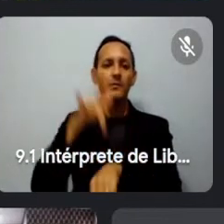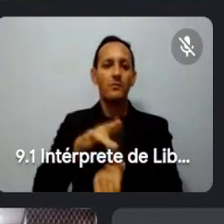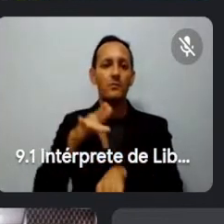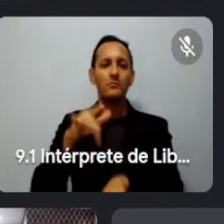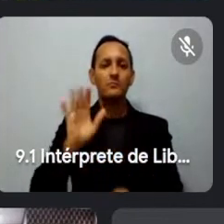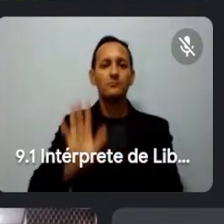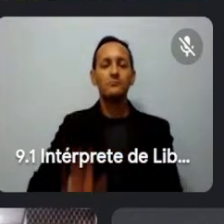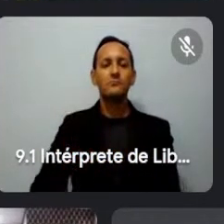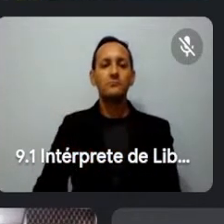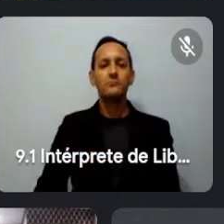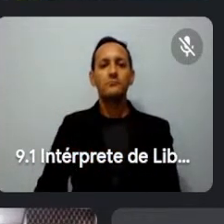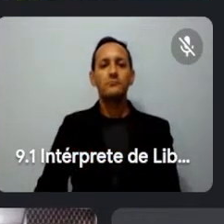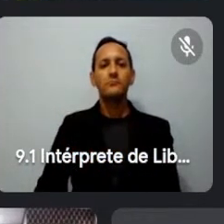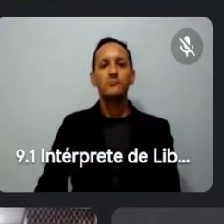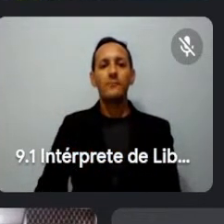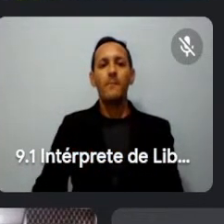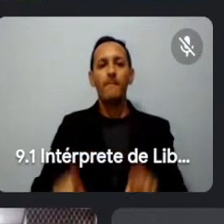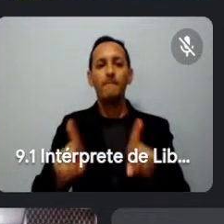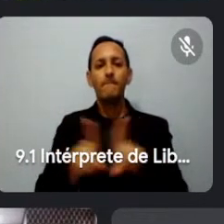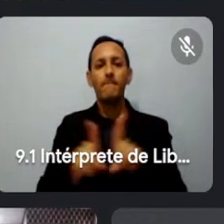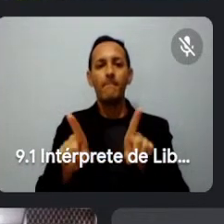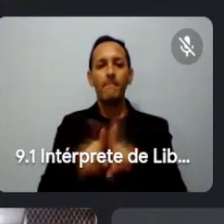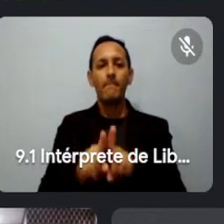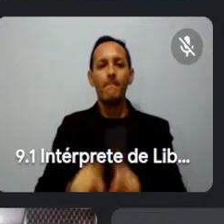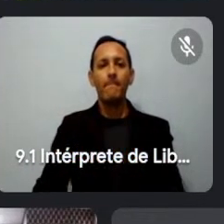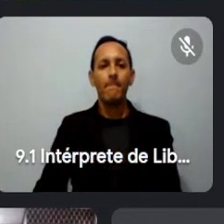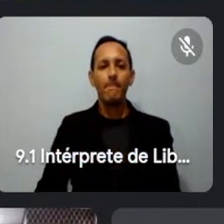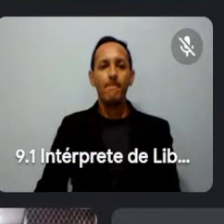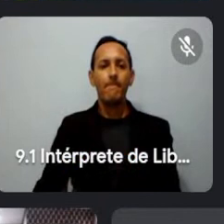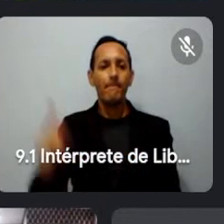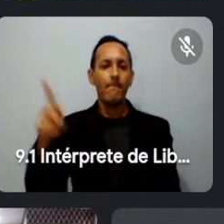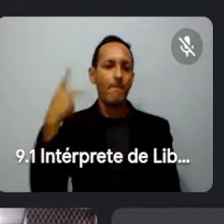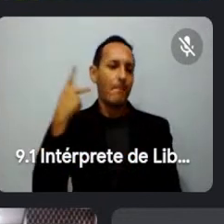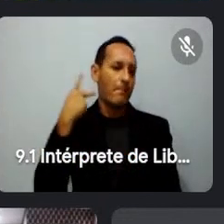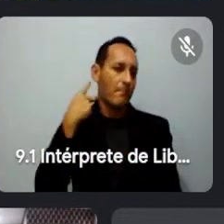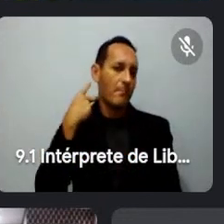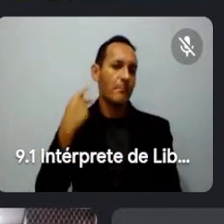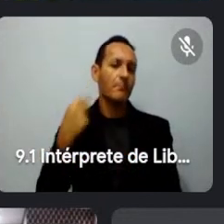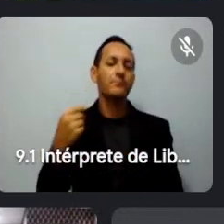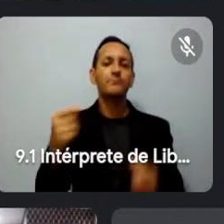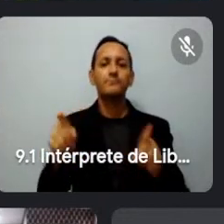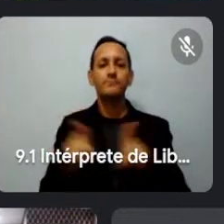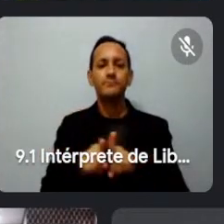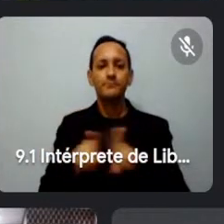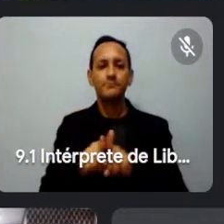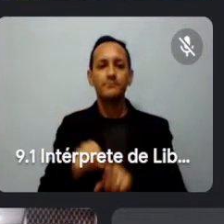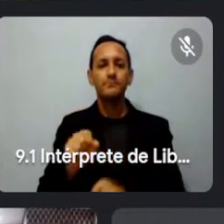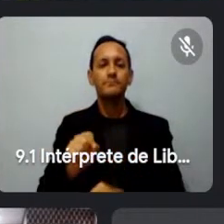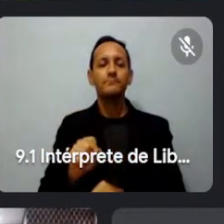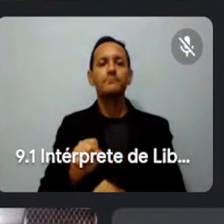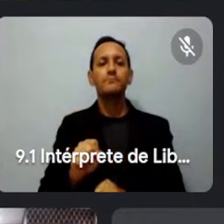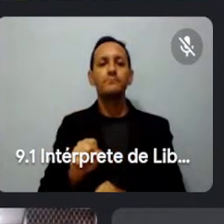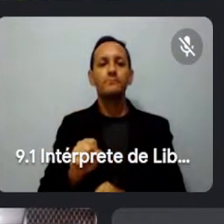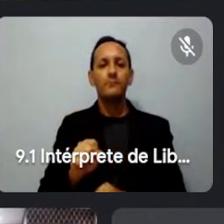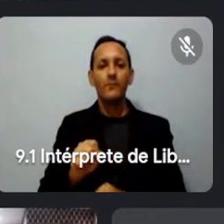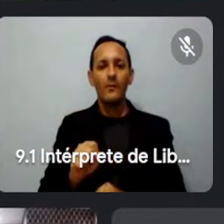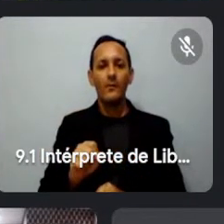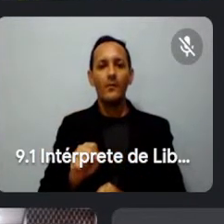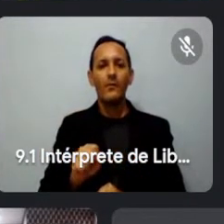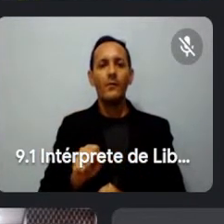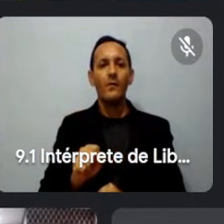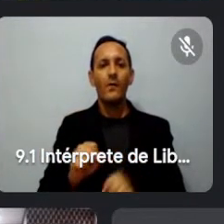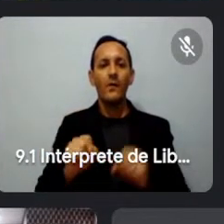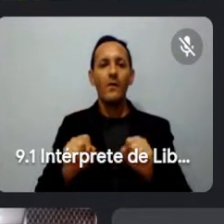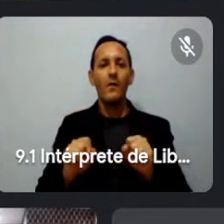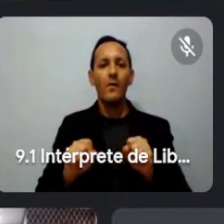além do que em relação como o douto procurador colocou a controle do painho também colocou